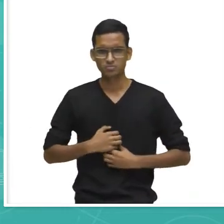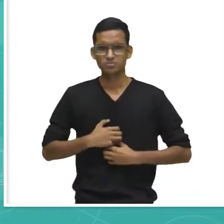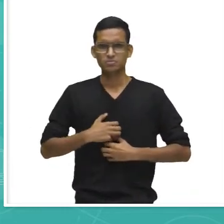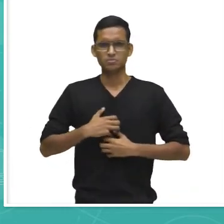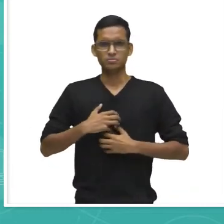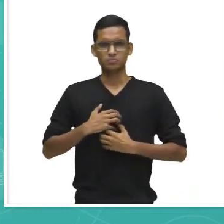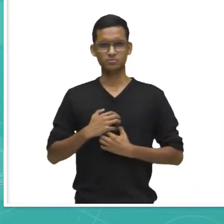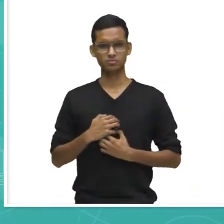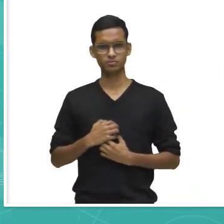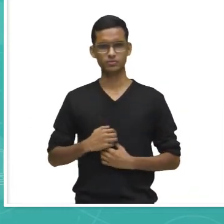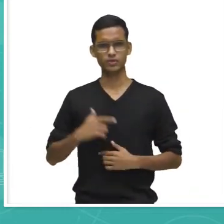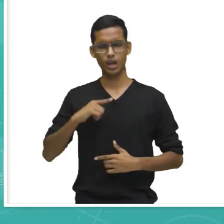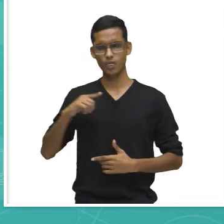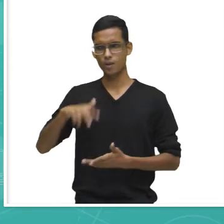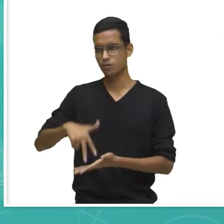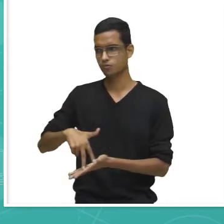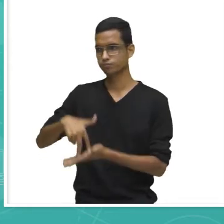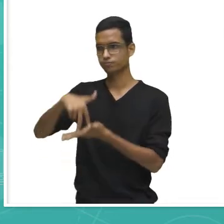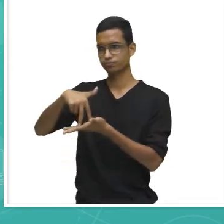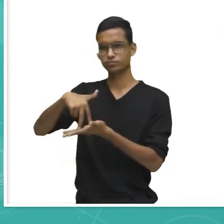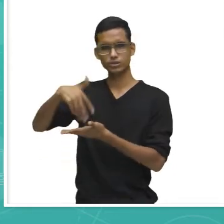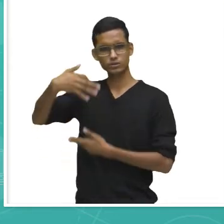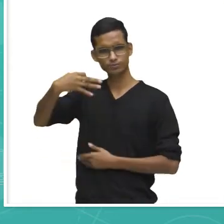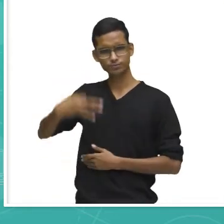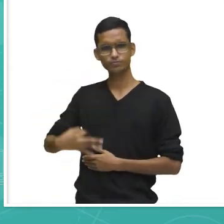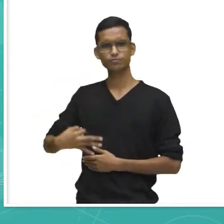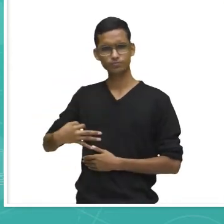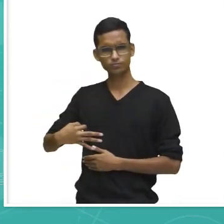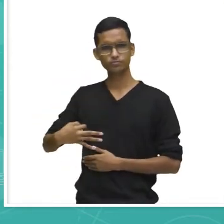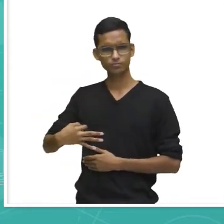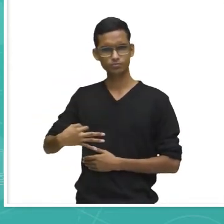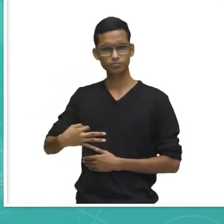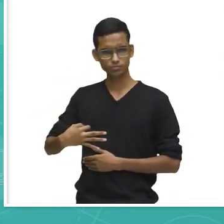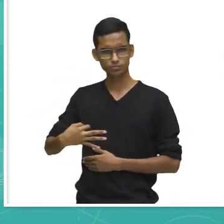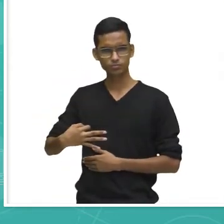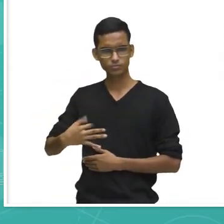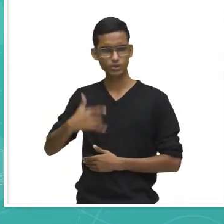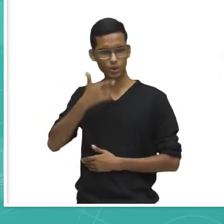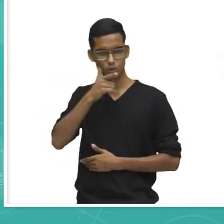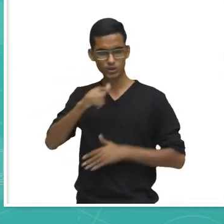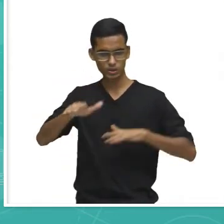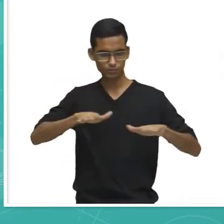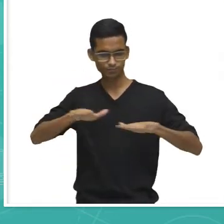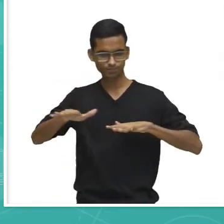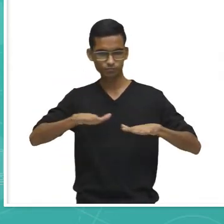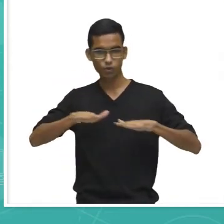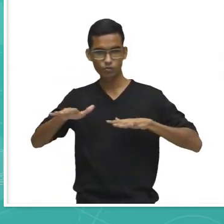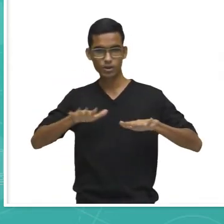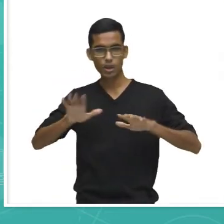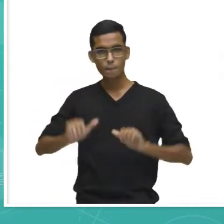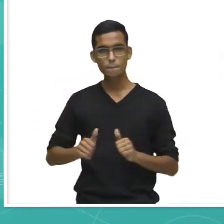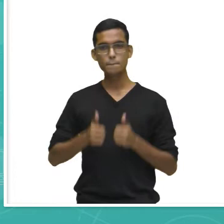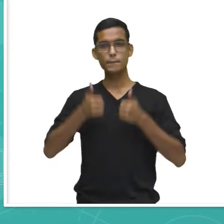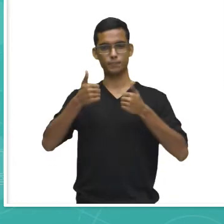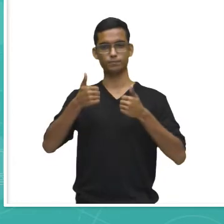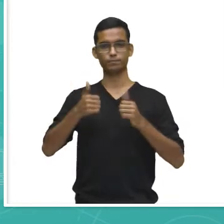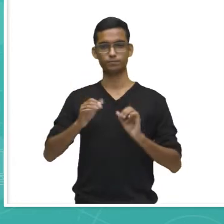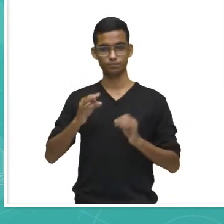terem uma postura adequada também e a compensar aí o movimento repetitivo que eles fazem,